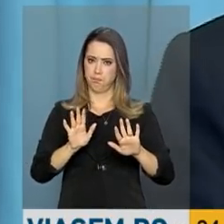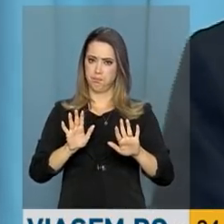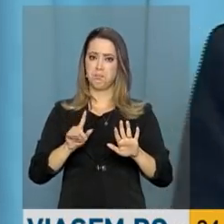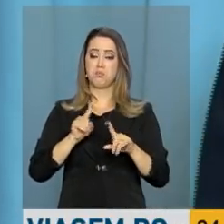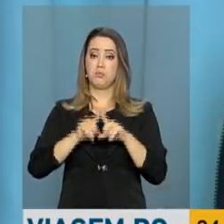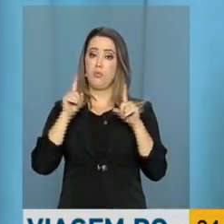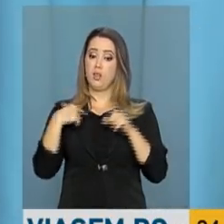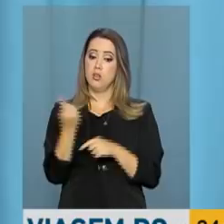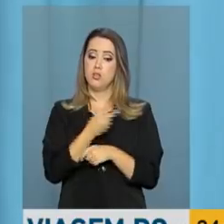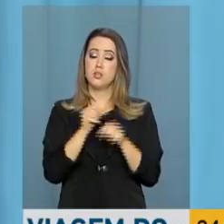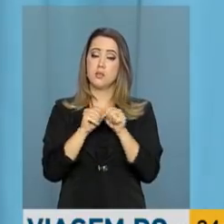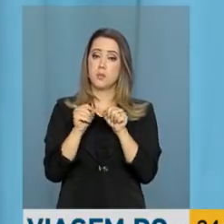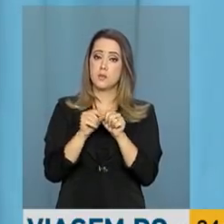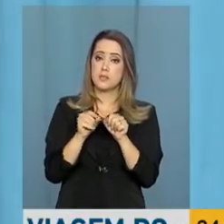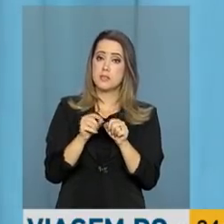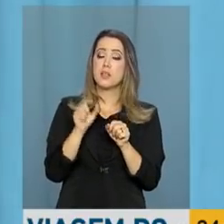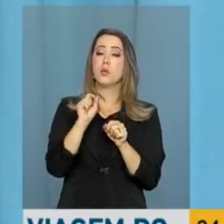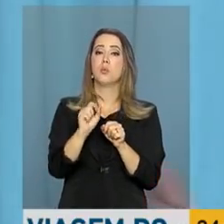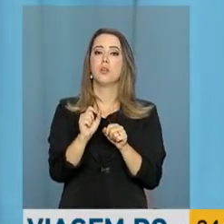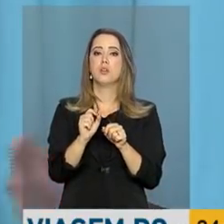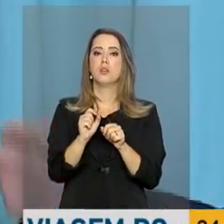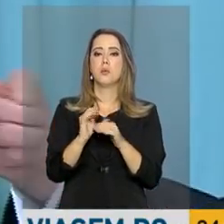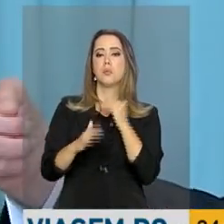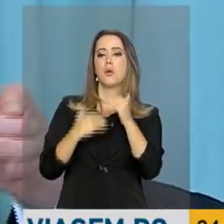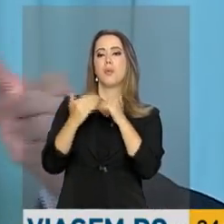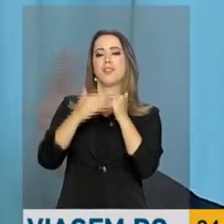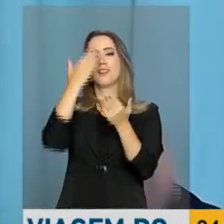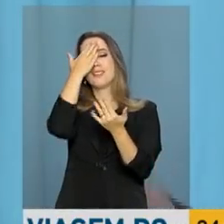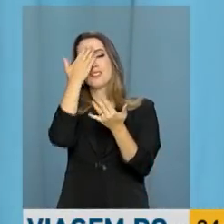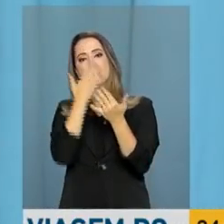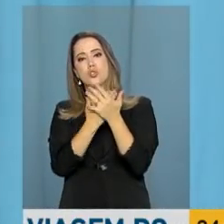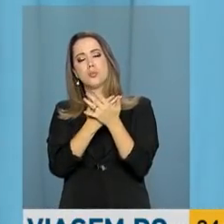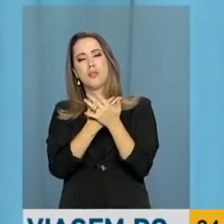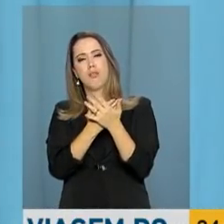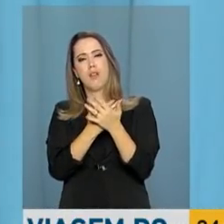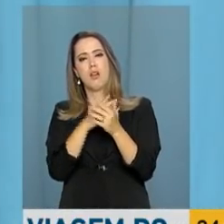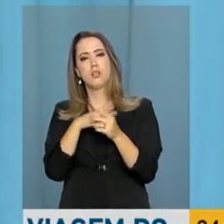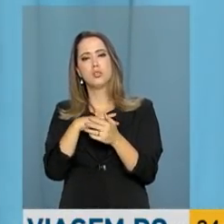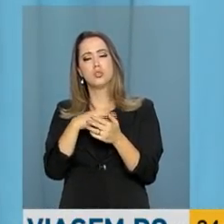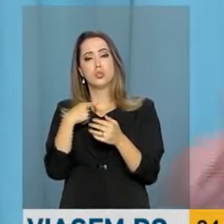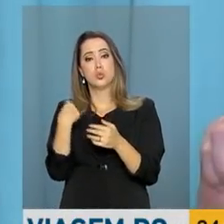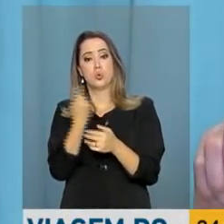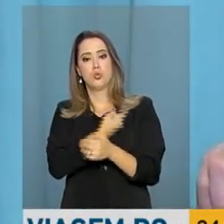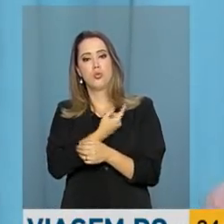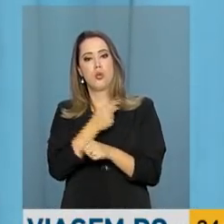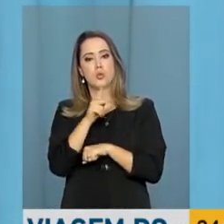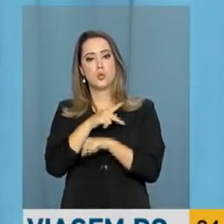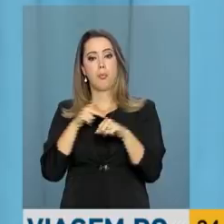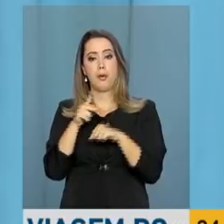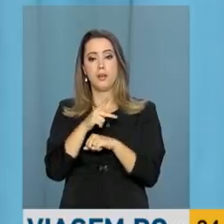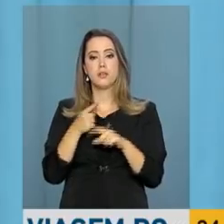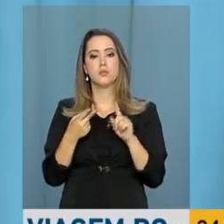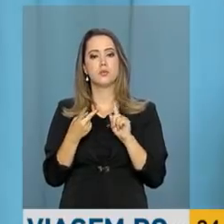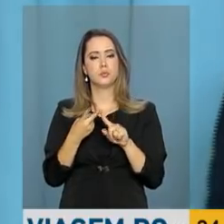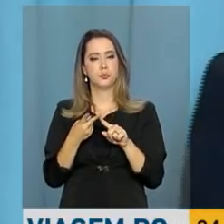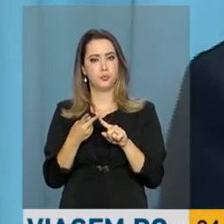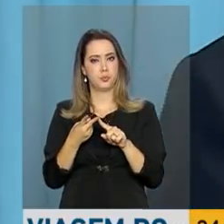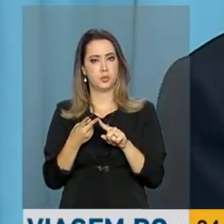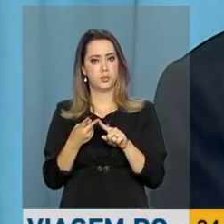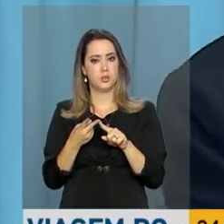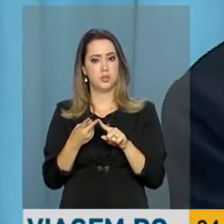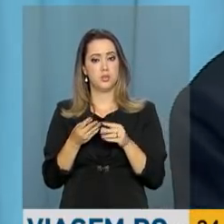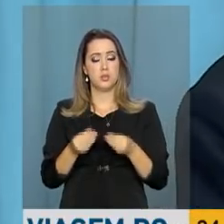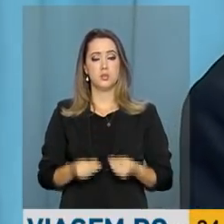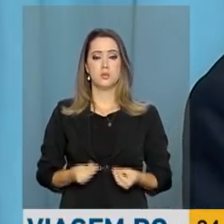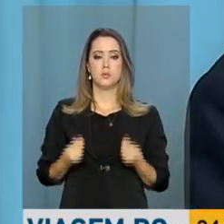estamos fazendo a reforma da Previdência para aumentar a credibilidade e a confiança no nosso país, em primeiro lugar. Em segundo lugar,